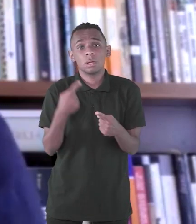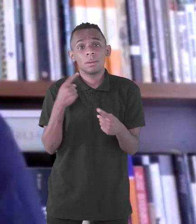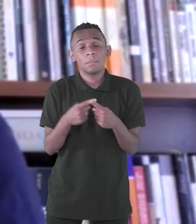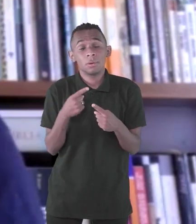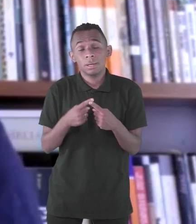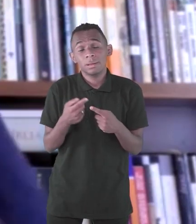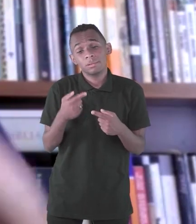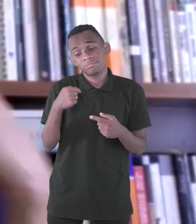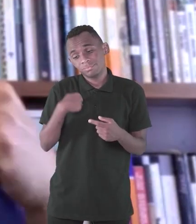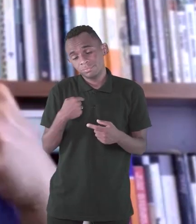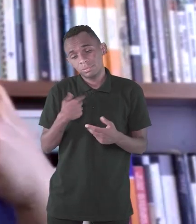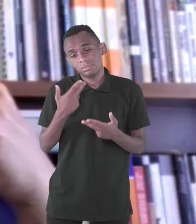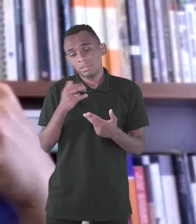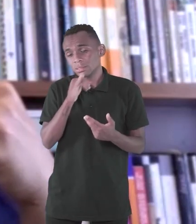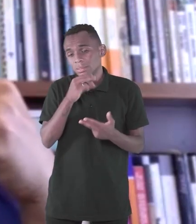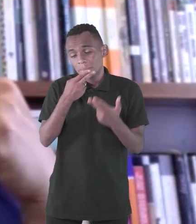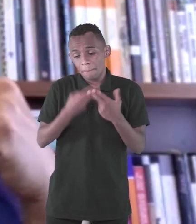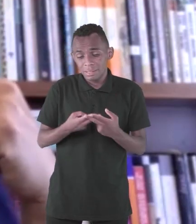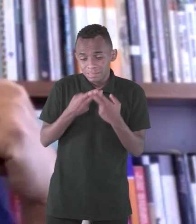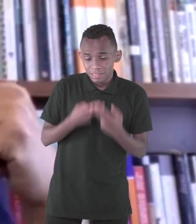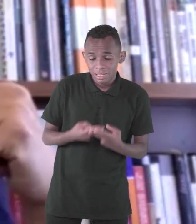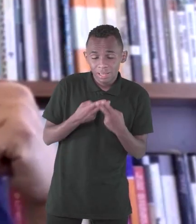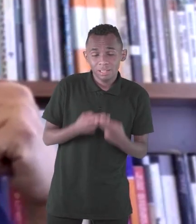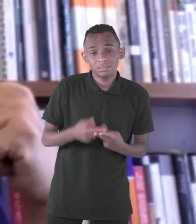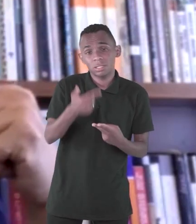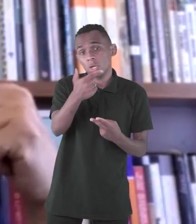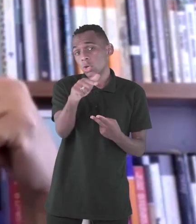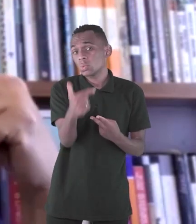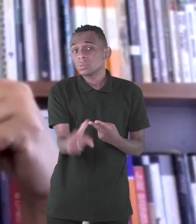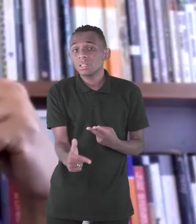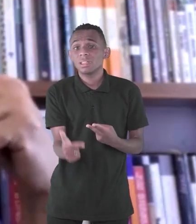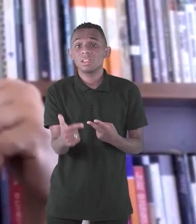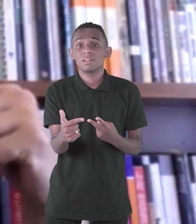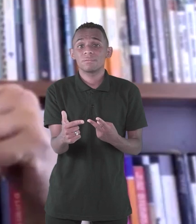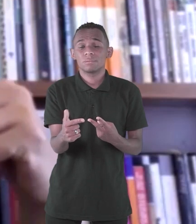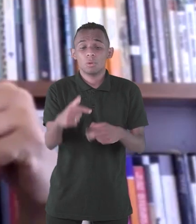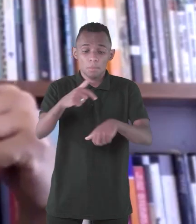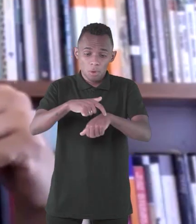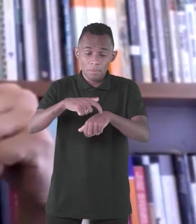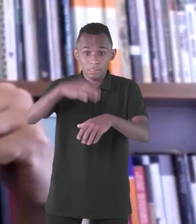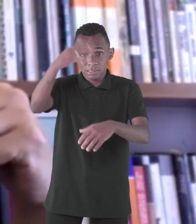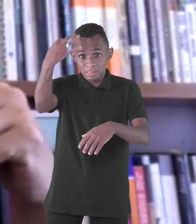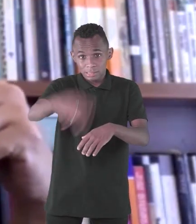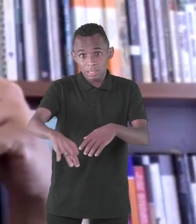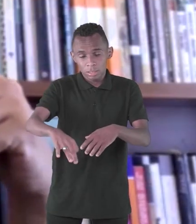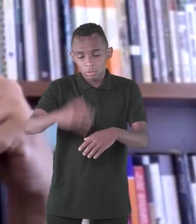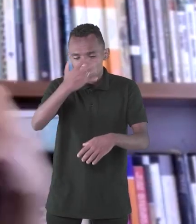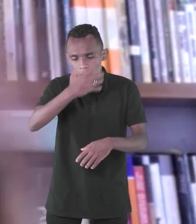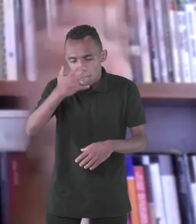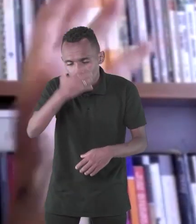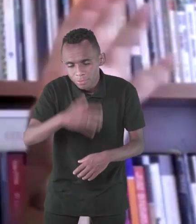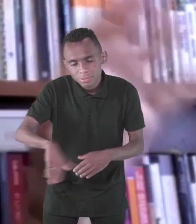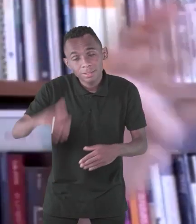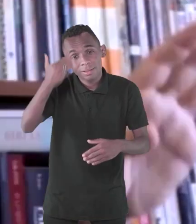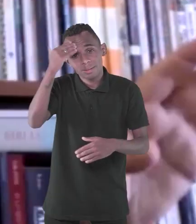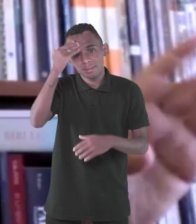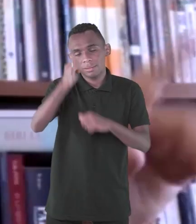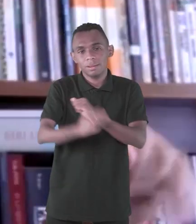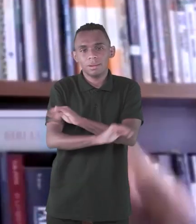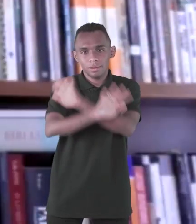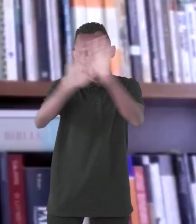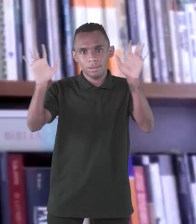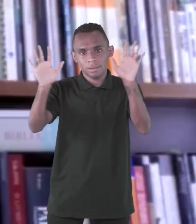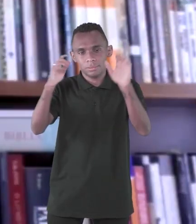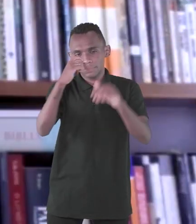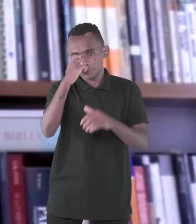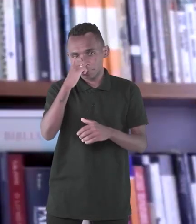não teve essa paciência de esperar a hora certa dela entrar na sua vida. Não é hora. Outro dia,